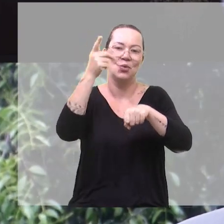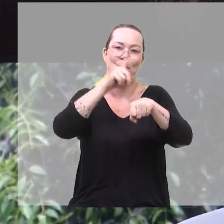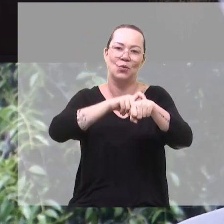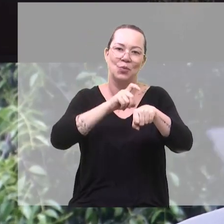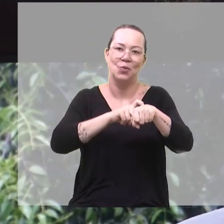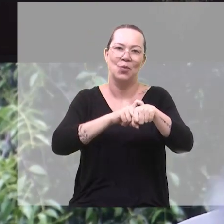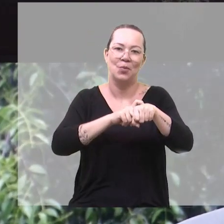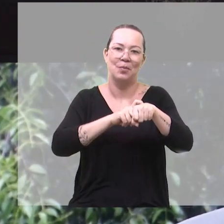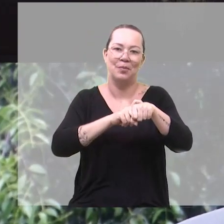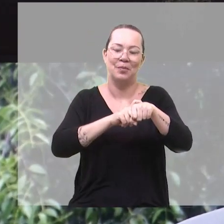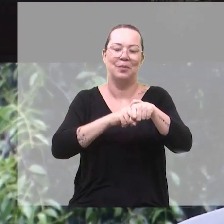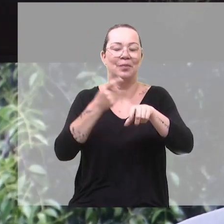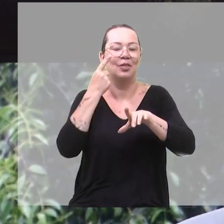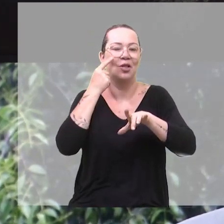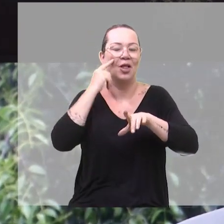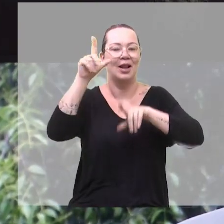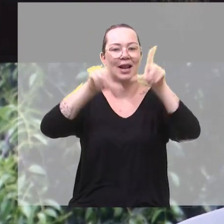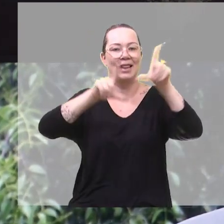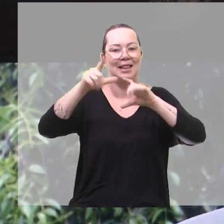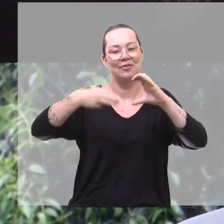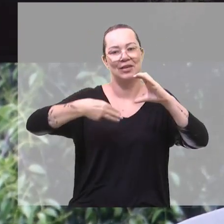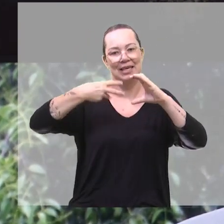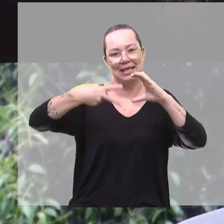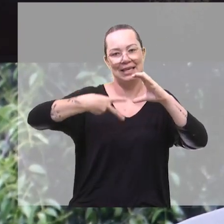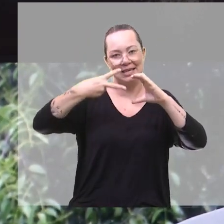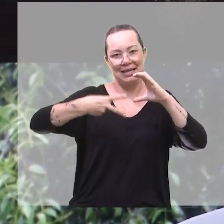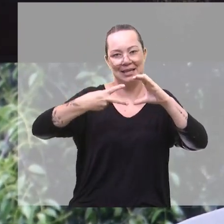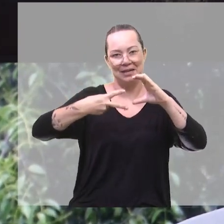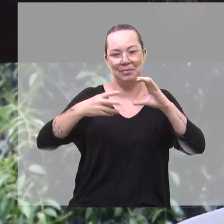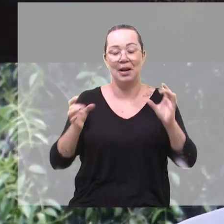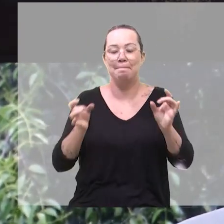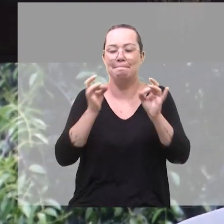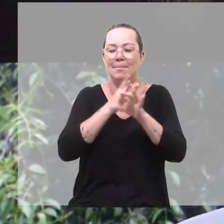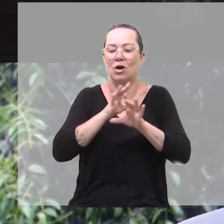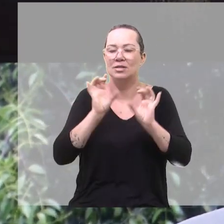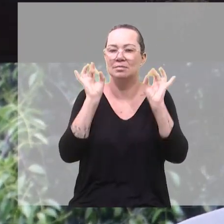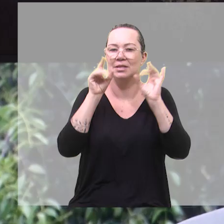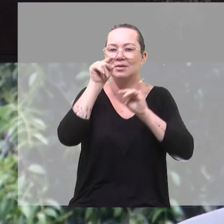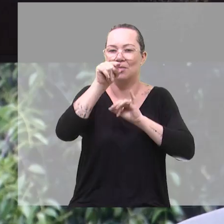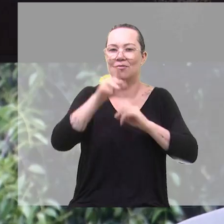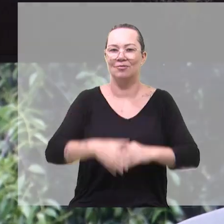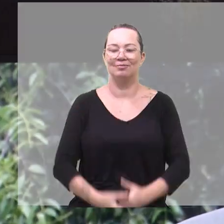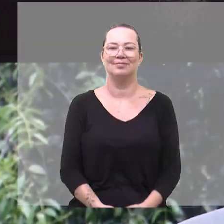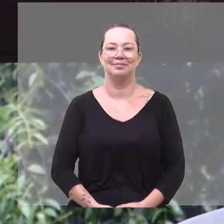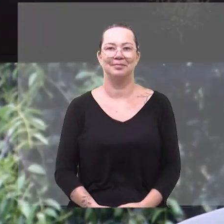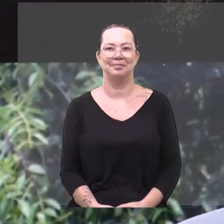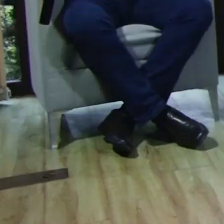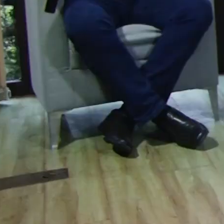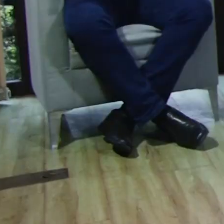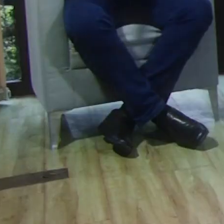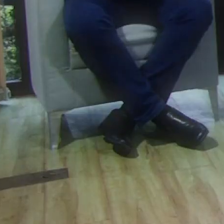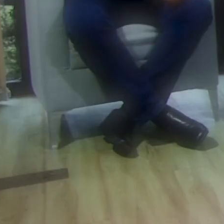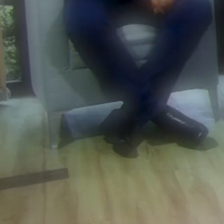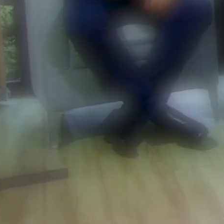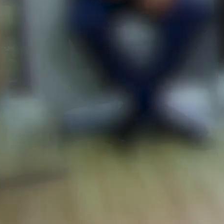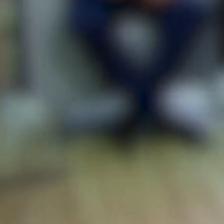Saberes em outro momento e com toda a programação da TV Câmara especialmente preparada para você. Até!